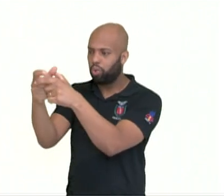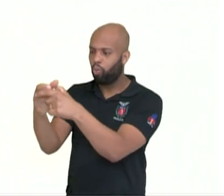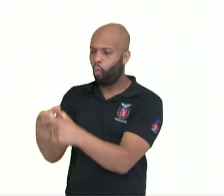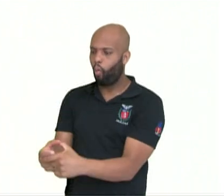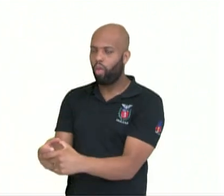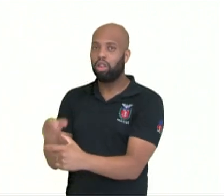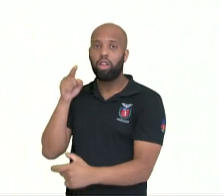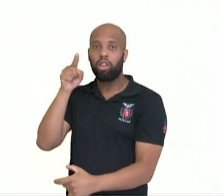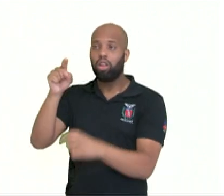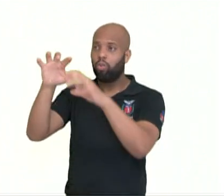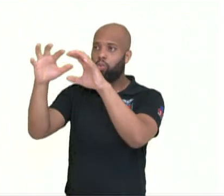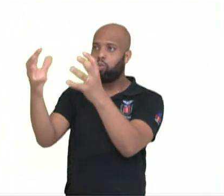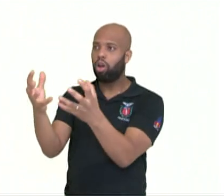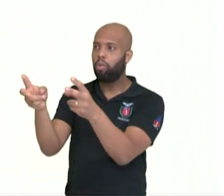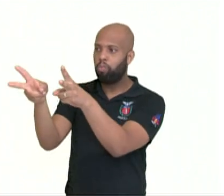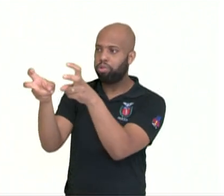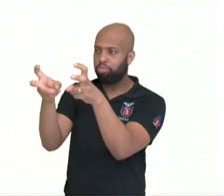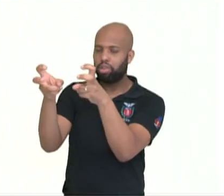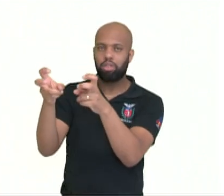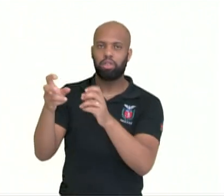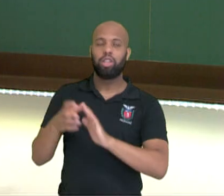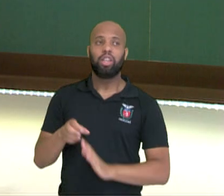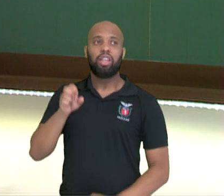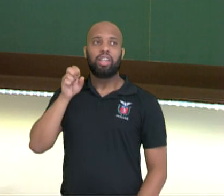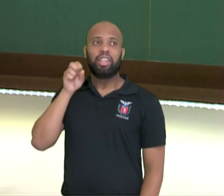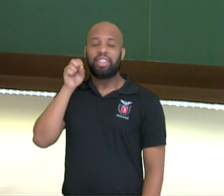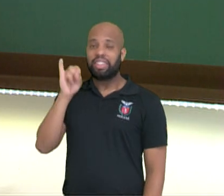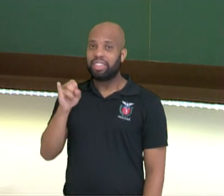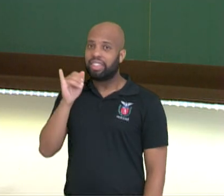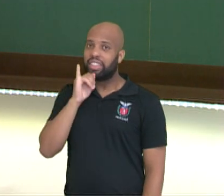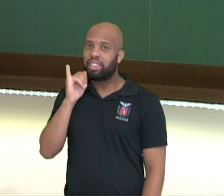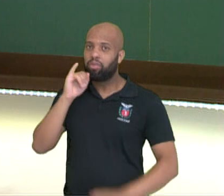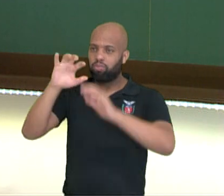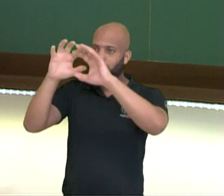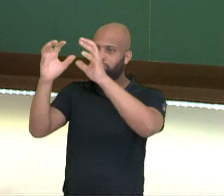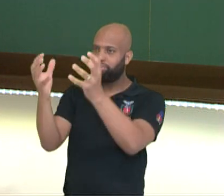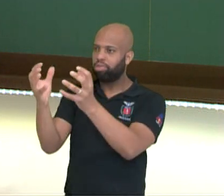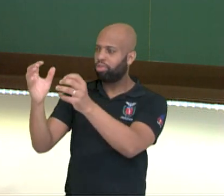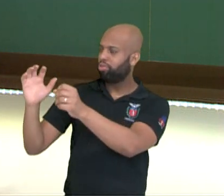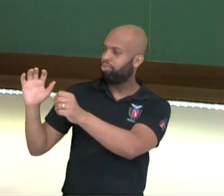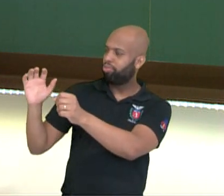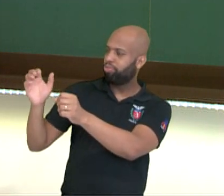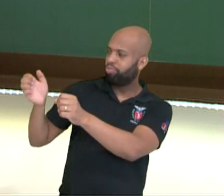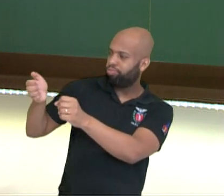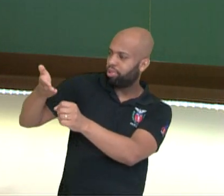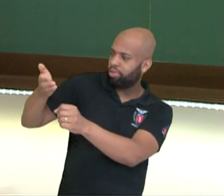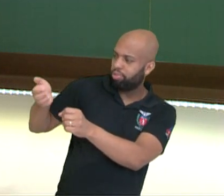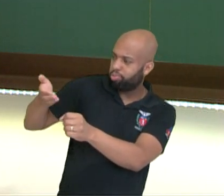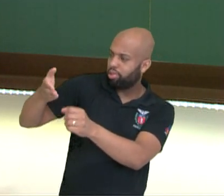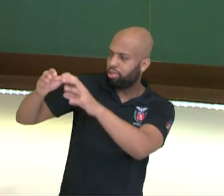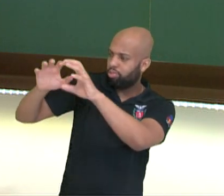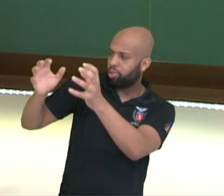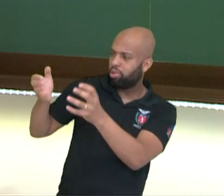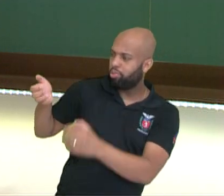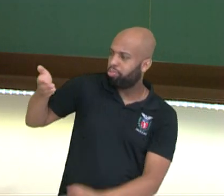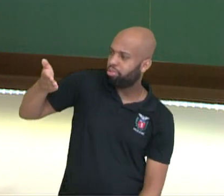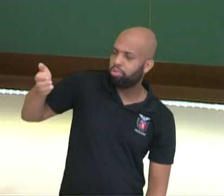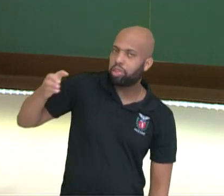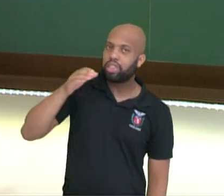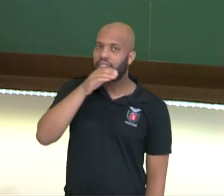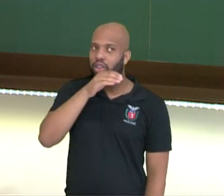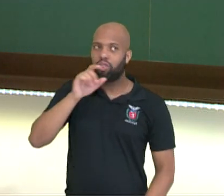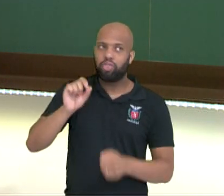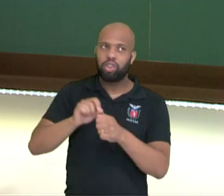bulbo. Se eu colocar um material quente aqui no bulbo, a pressão interna aqui do bulbo aumenta, empurrando o líquido para baixo. Então quer dizer